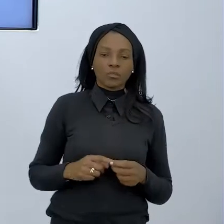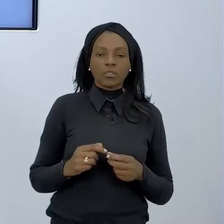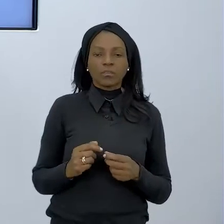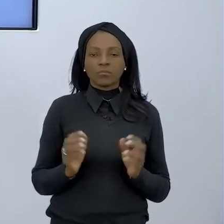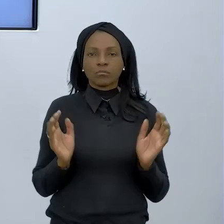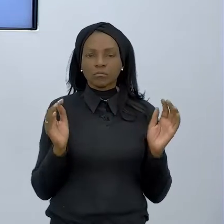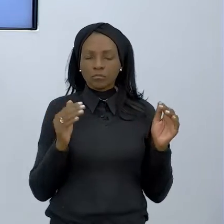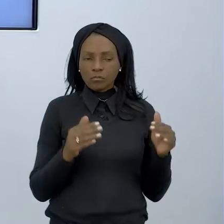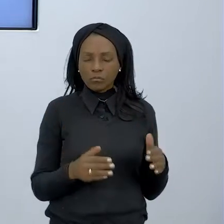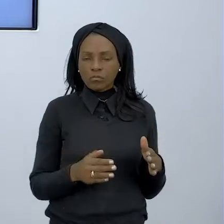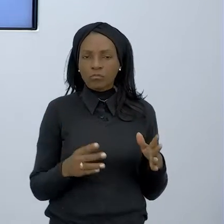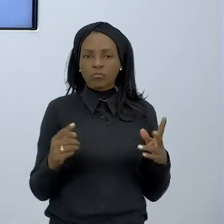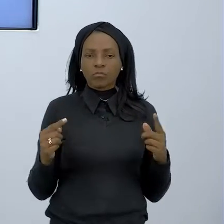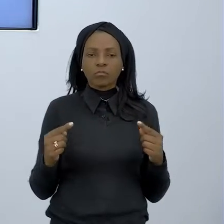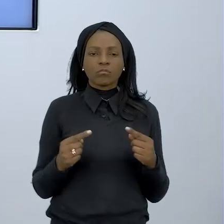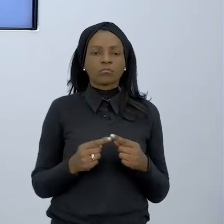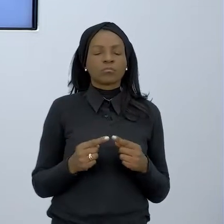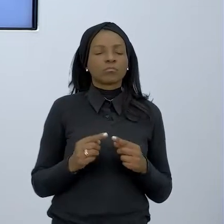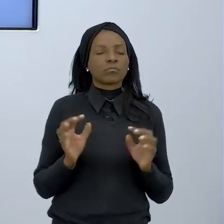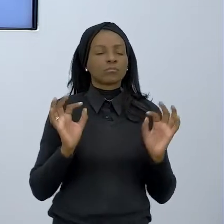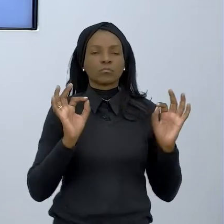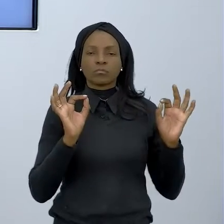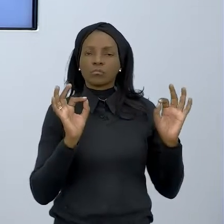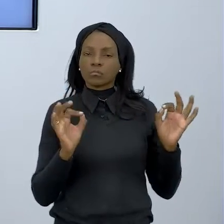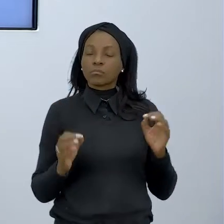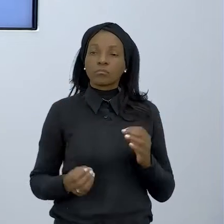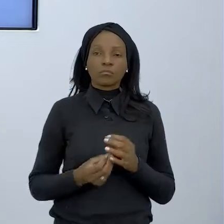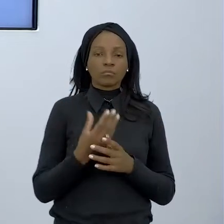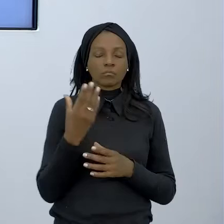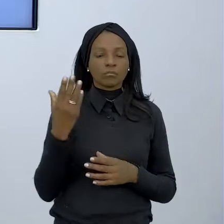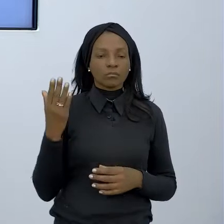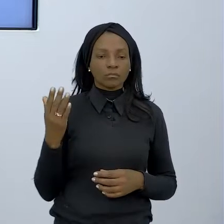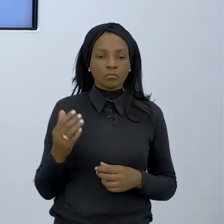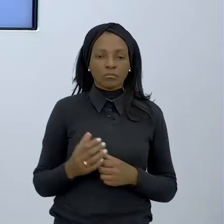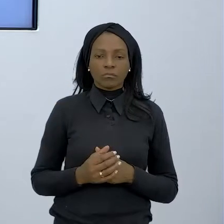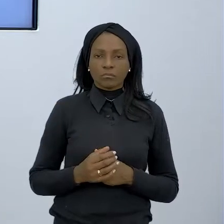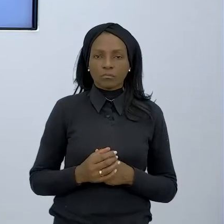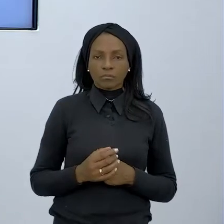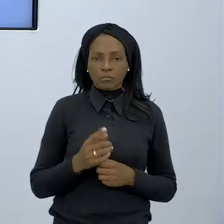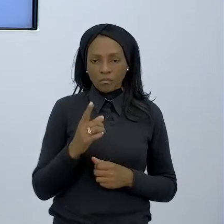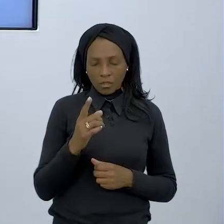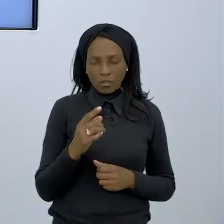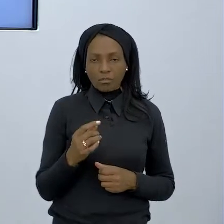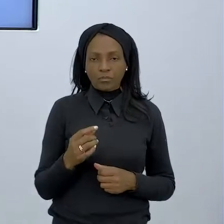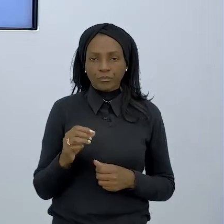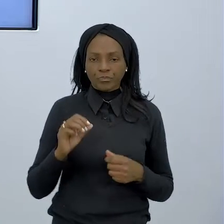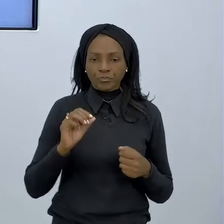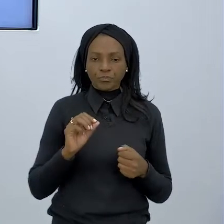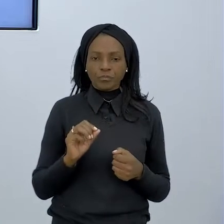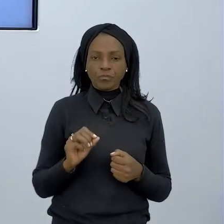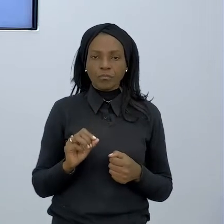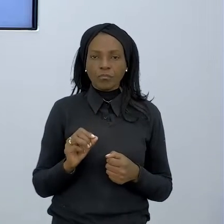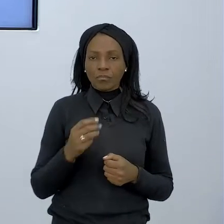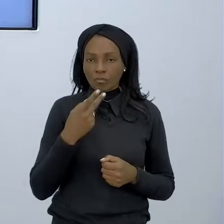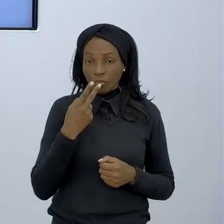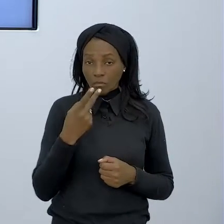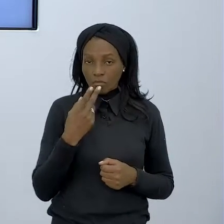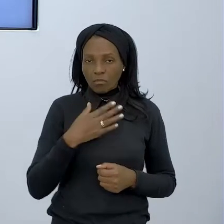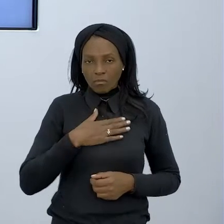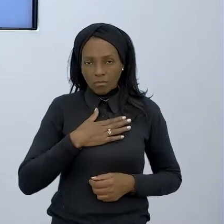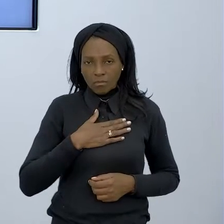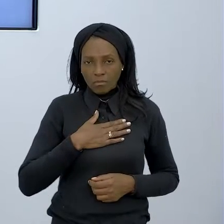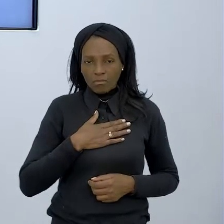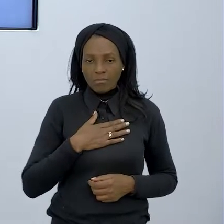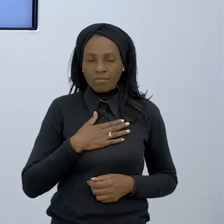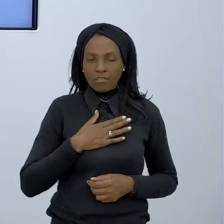que de mais sofisticado foi criado. Eu vou fazer minhas as palavras